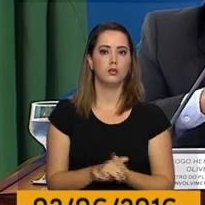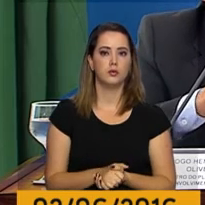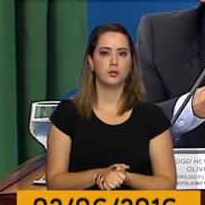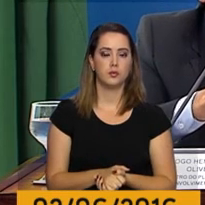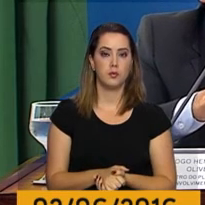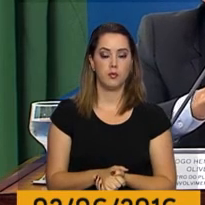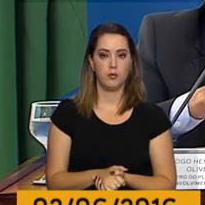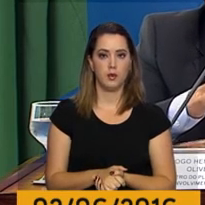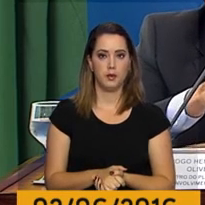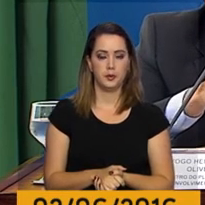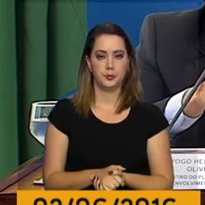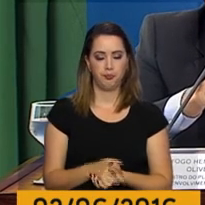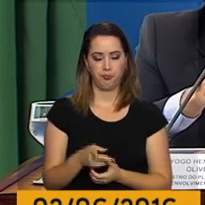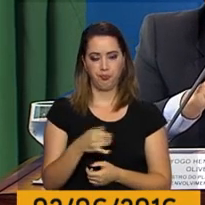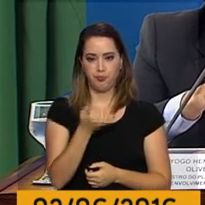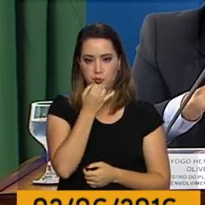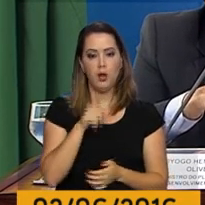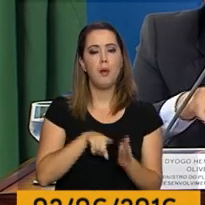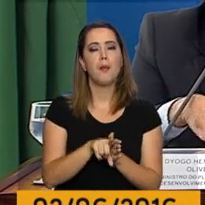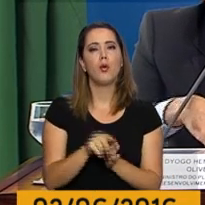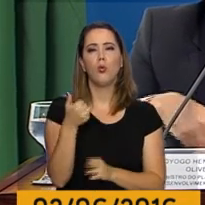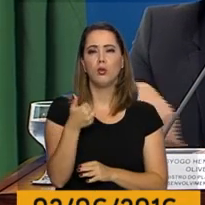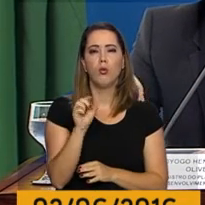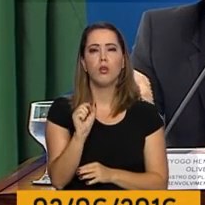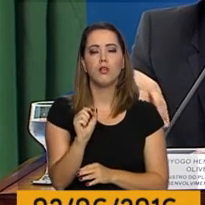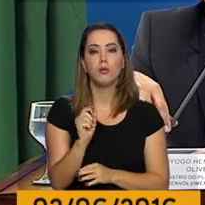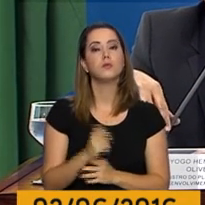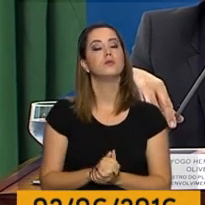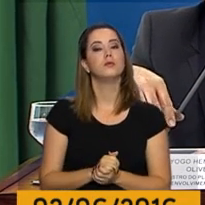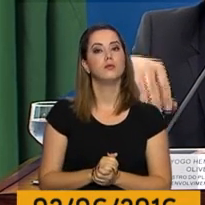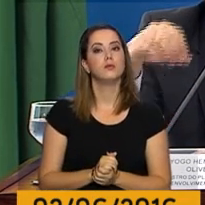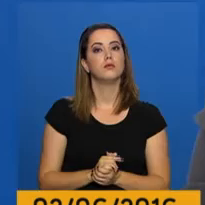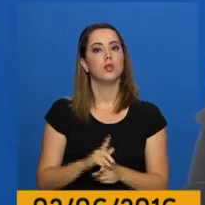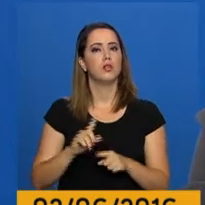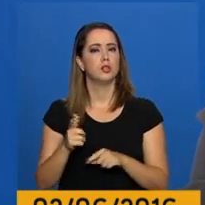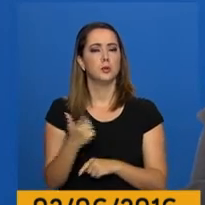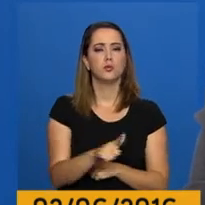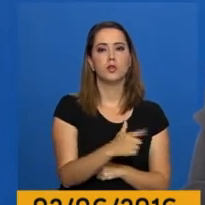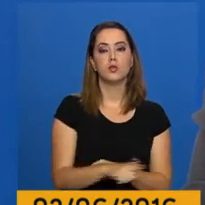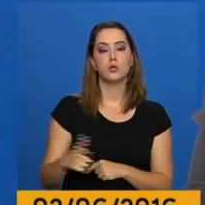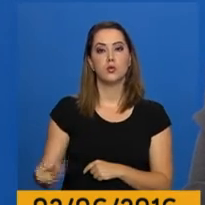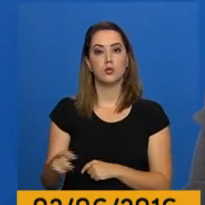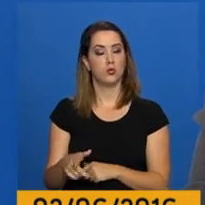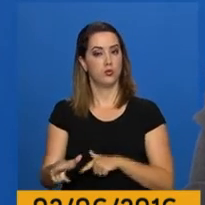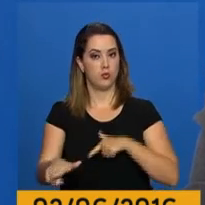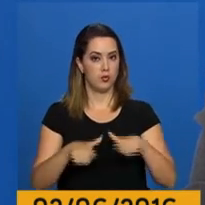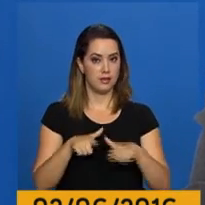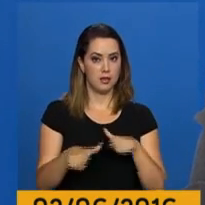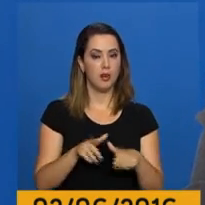Desculpe, a primeira pergunta, qual que foi? Ah, sim. As outras categorias, na verdade, assinaram